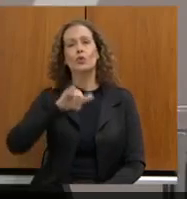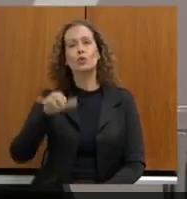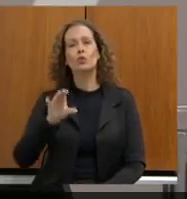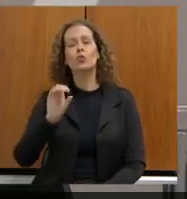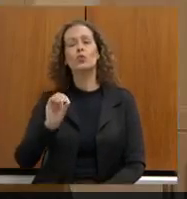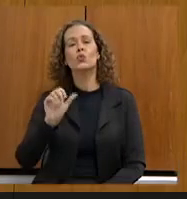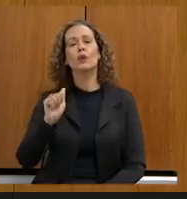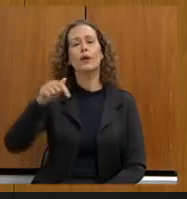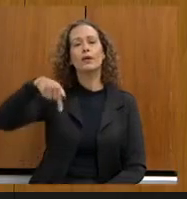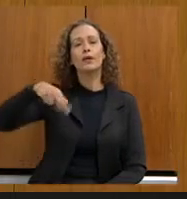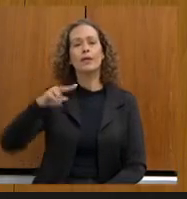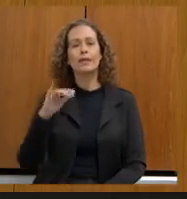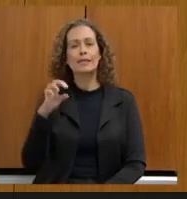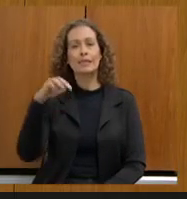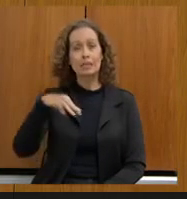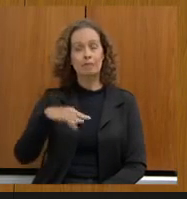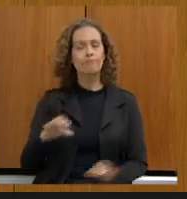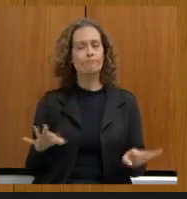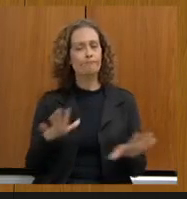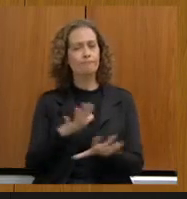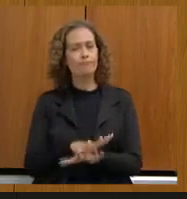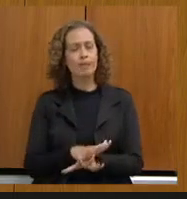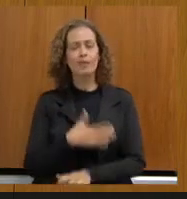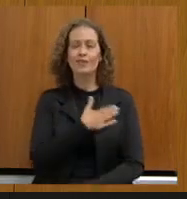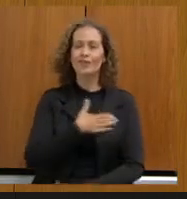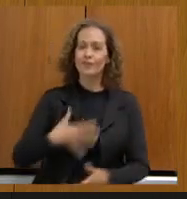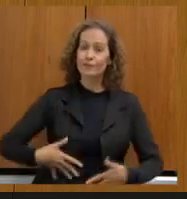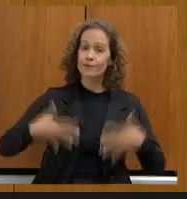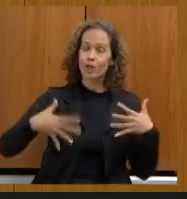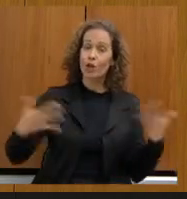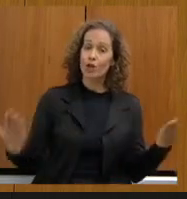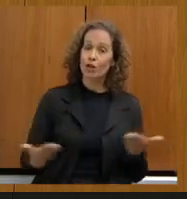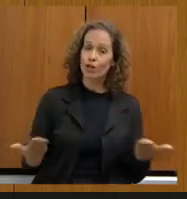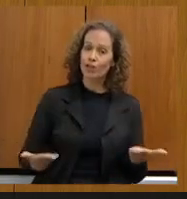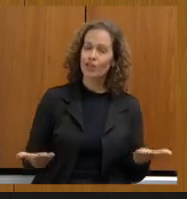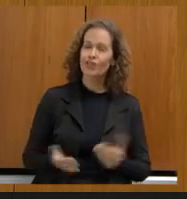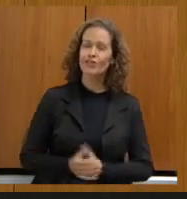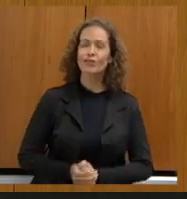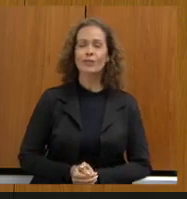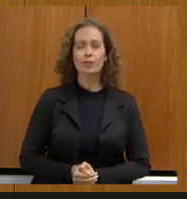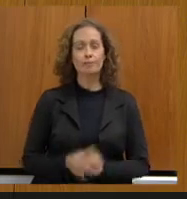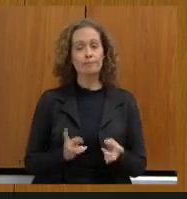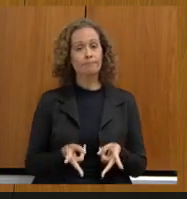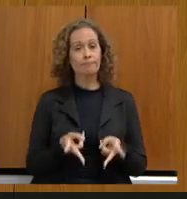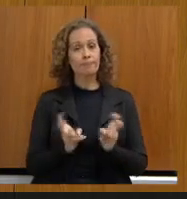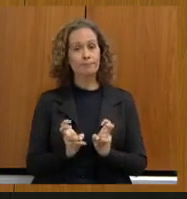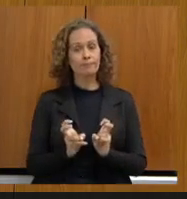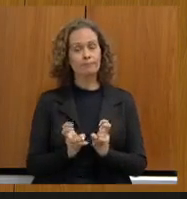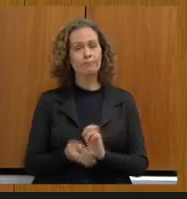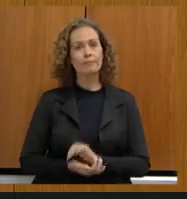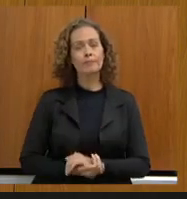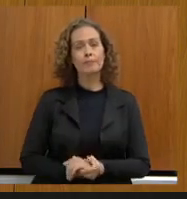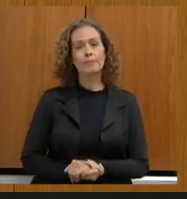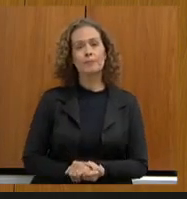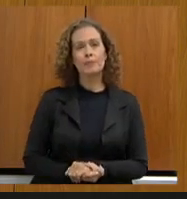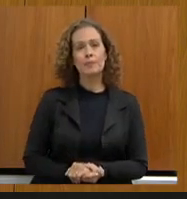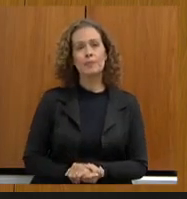encerrando aqui dizendo que fico muito satisfeito hoje de ver essa essa